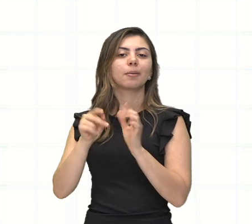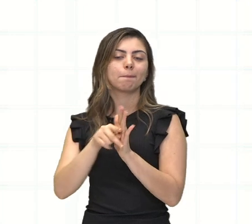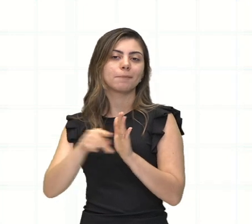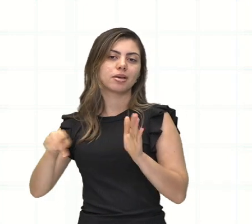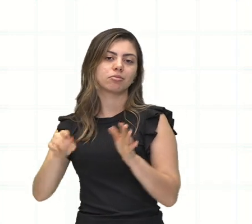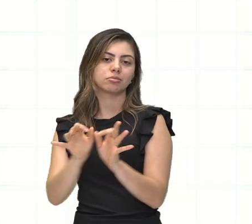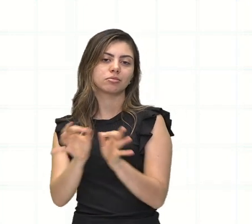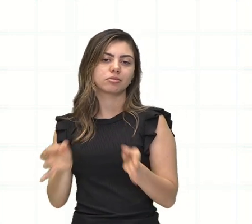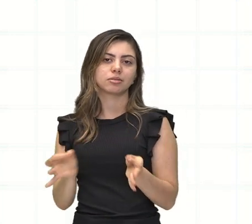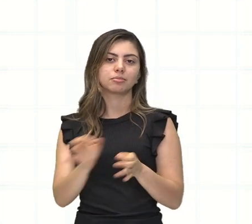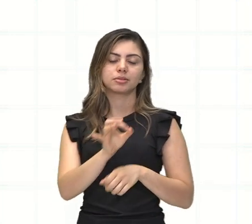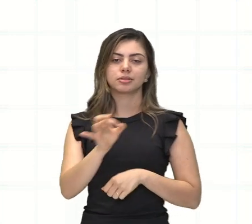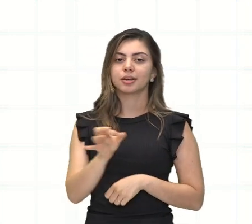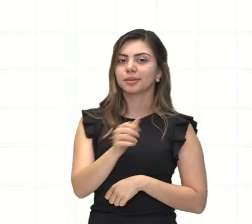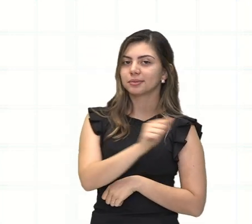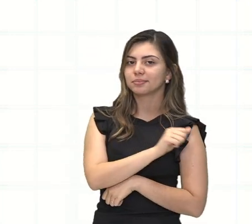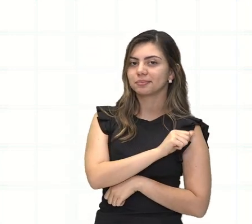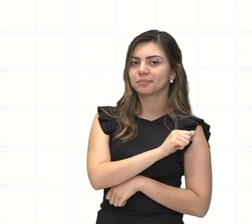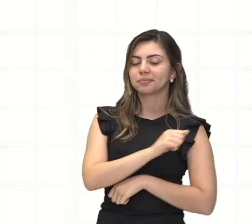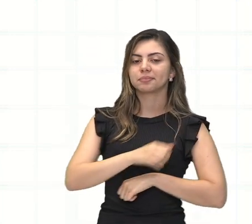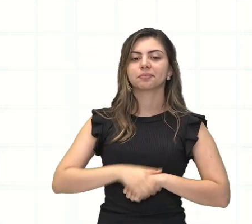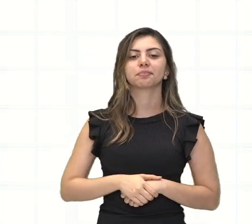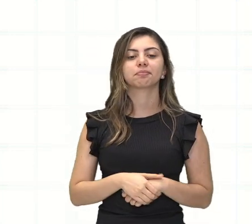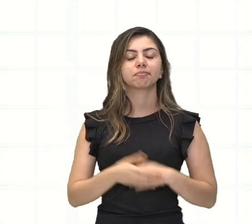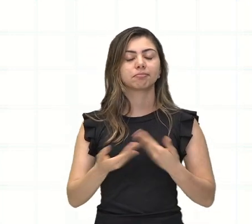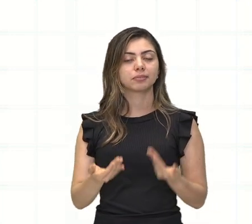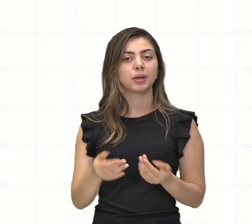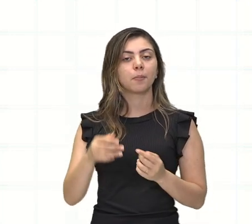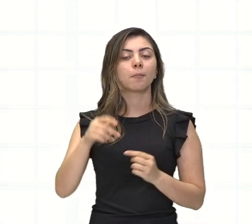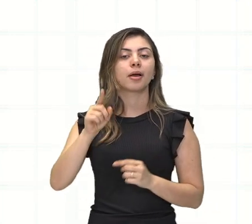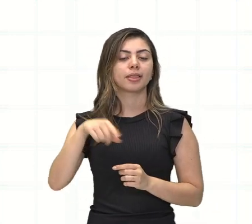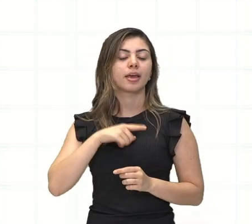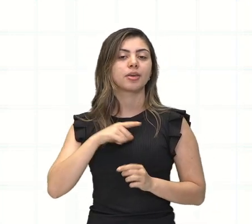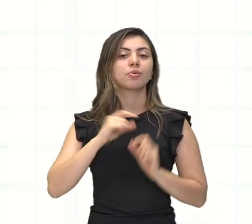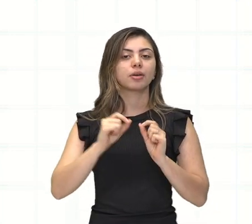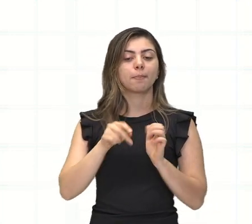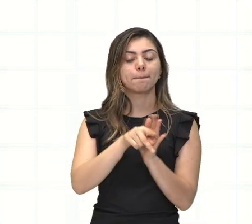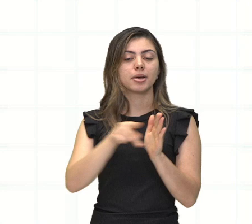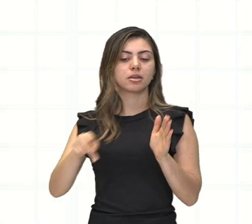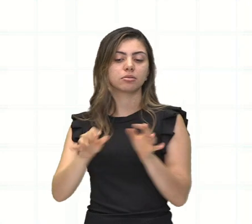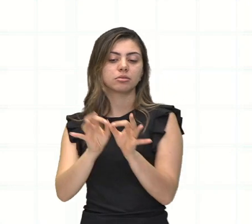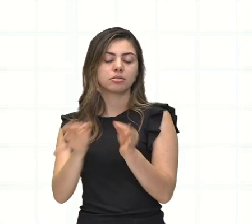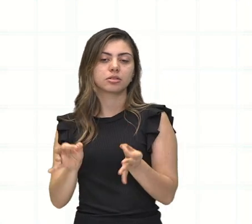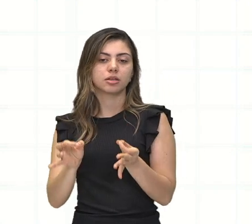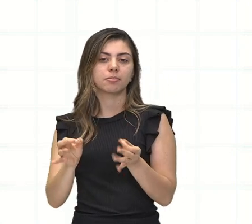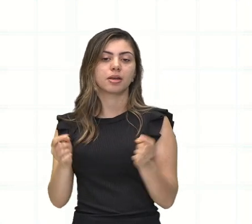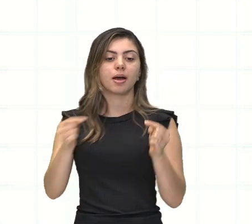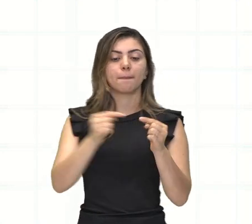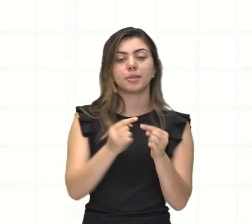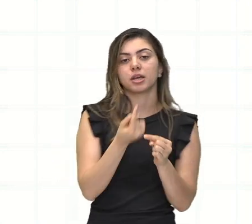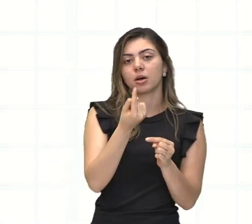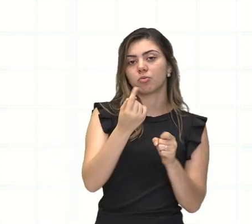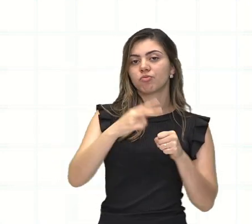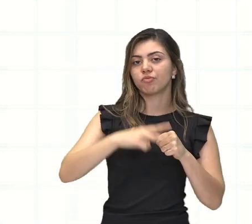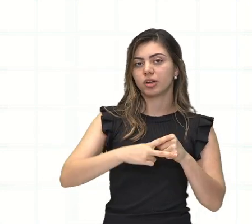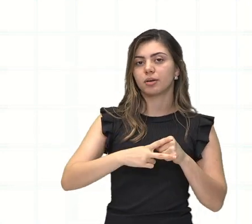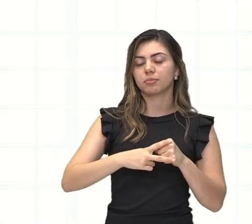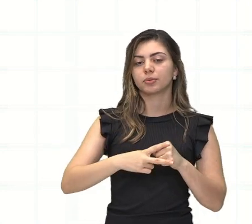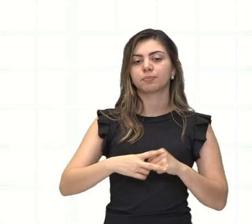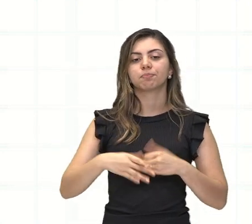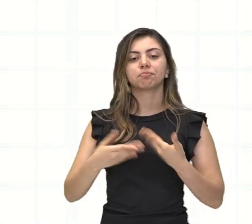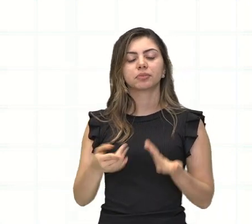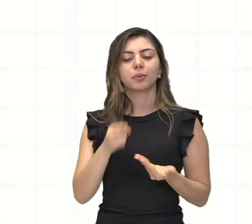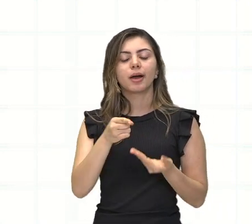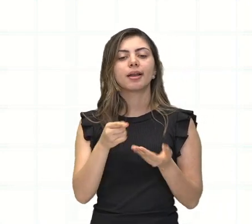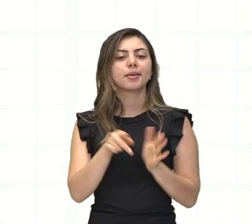simples. Ok, turminha? Período simples é formado apenas por um verbo. E claro que esse período